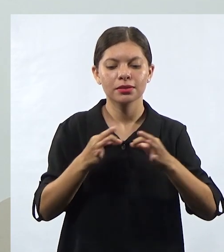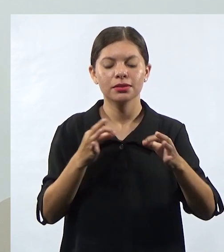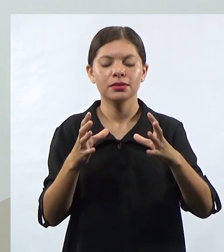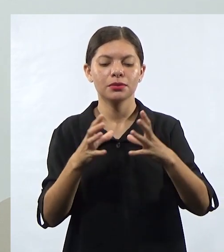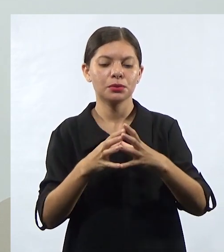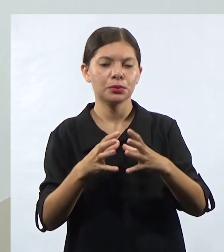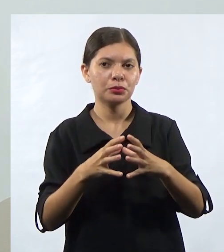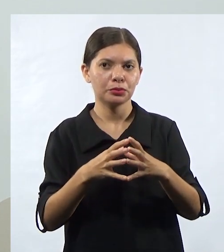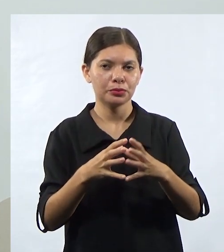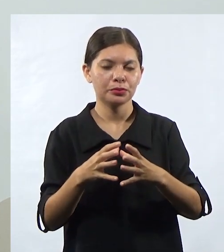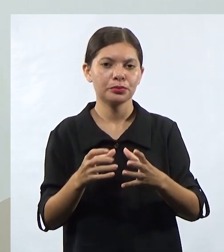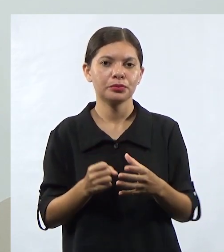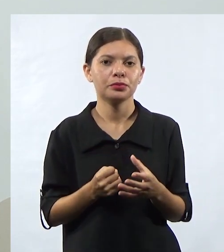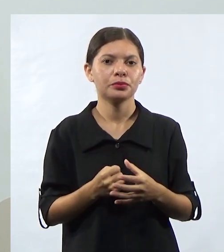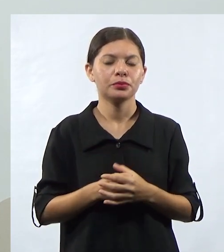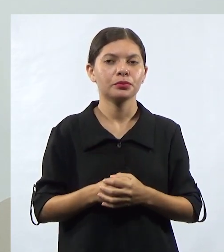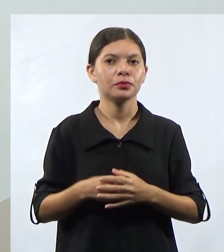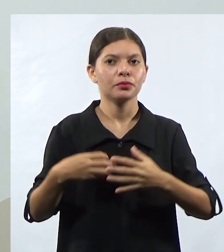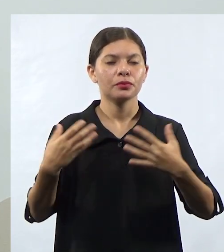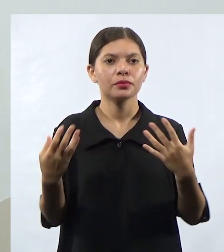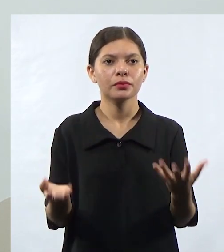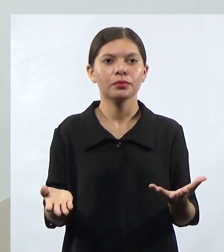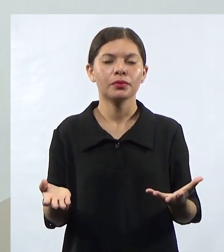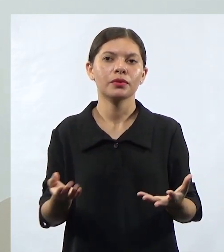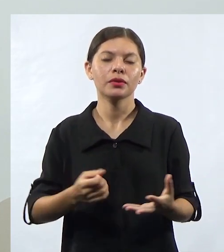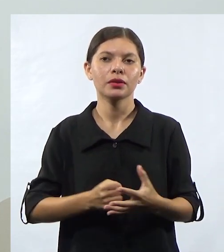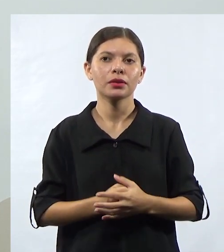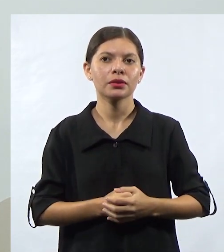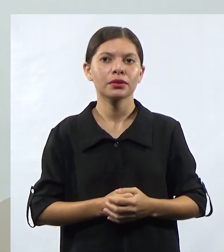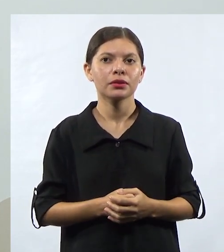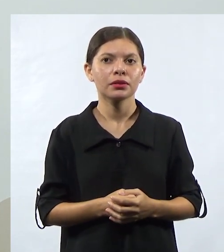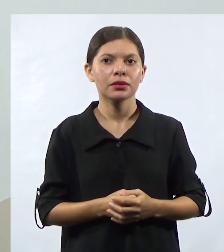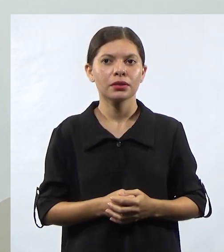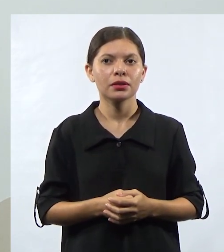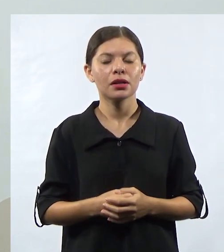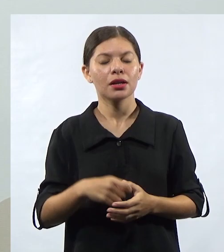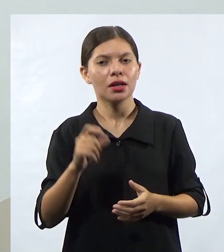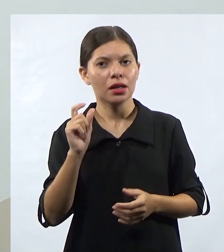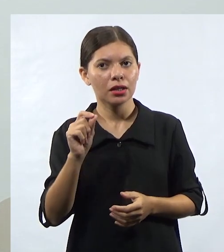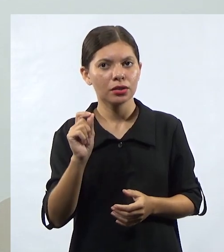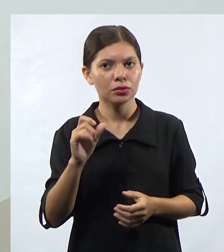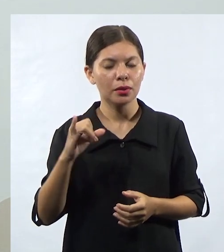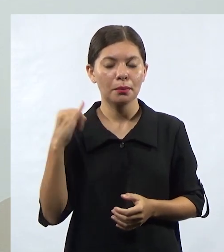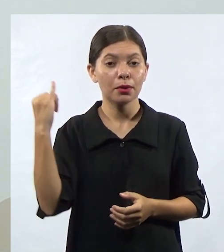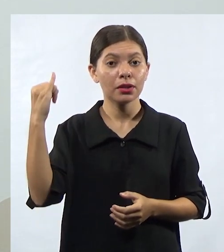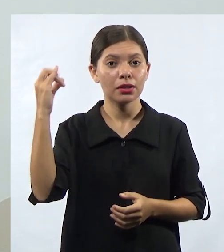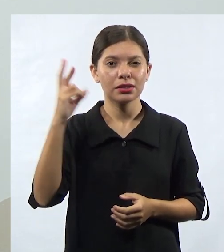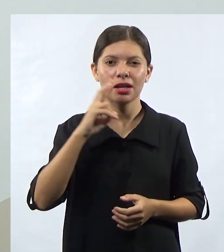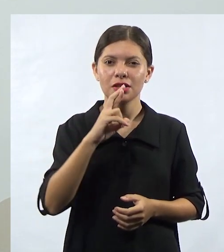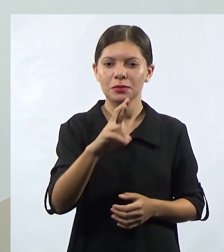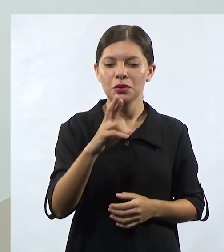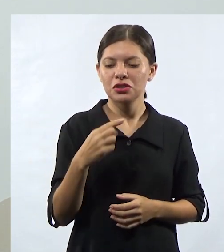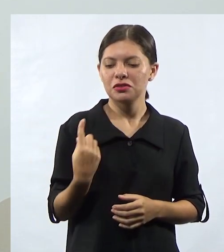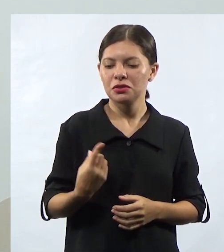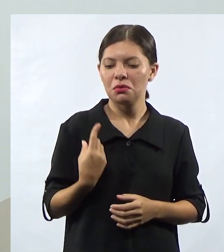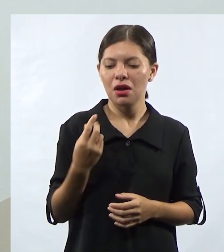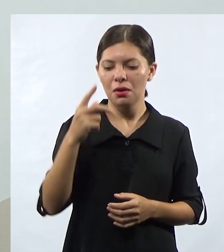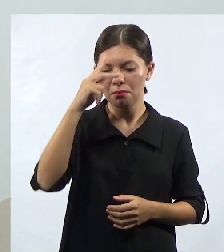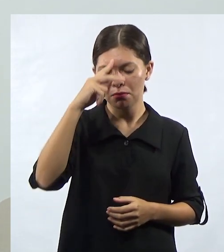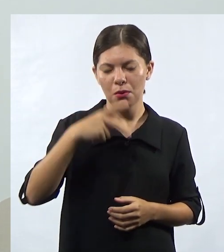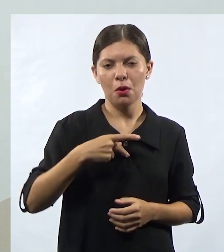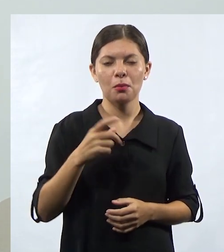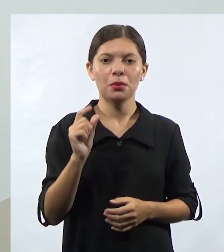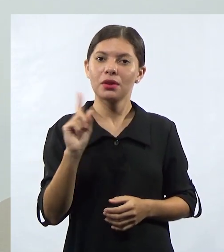o grupo. Então, eu acho que assim, a grande deixa é isso. Não são respostas individuais. Por isso que